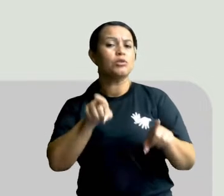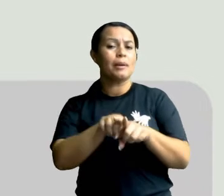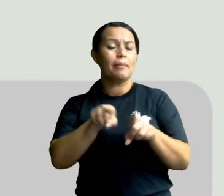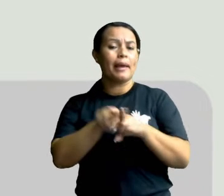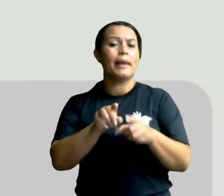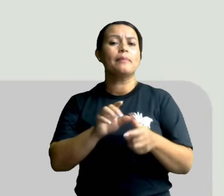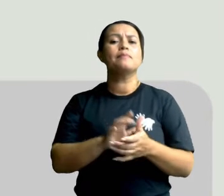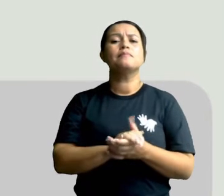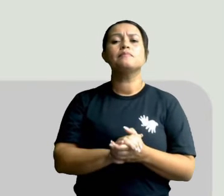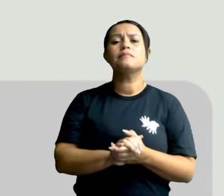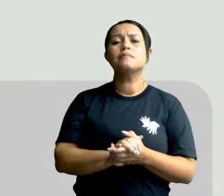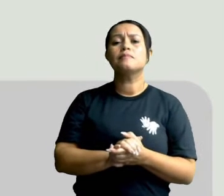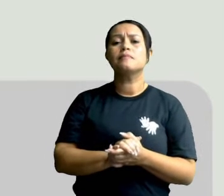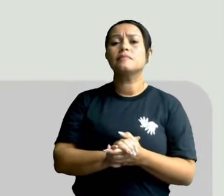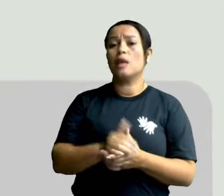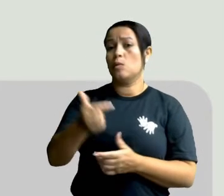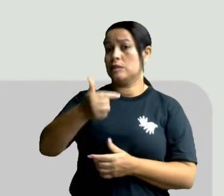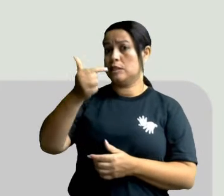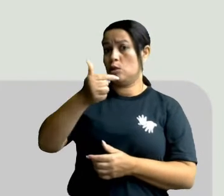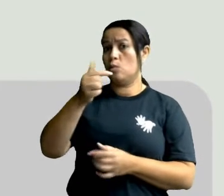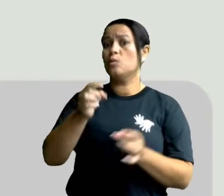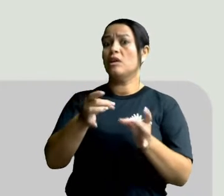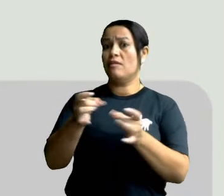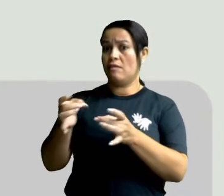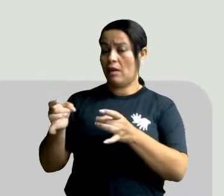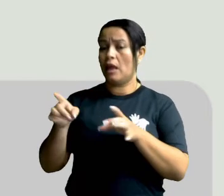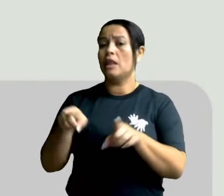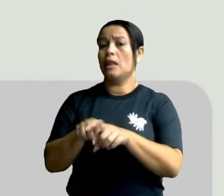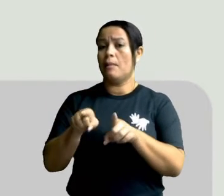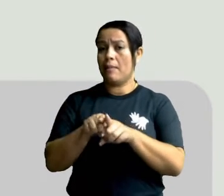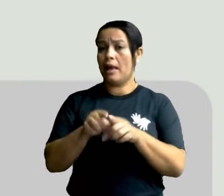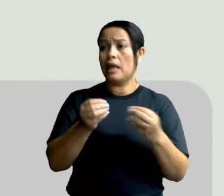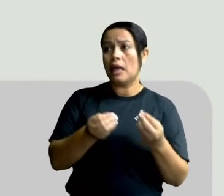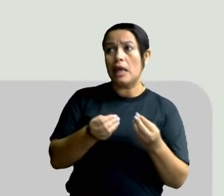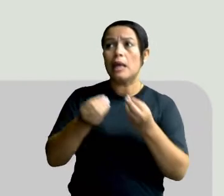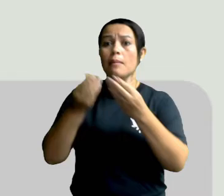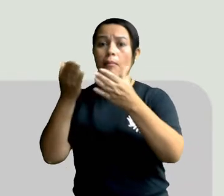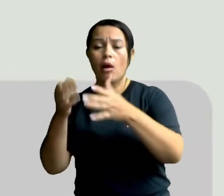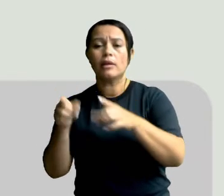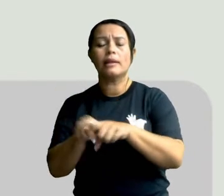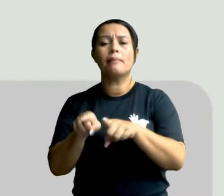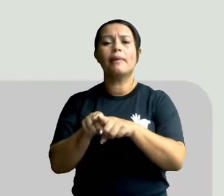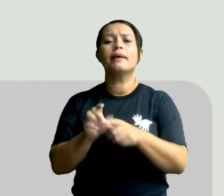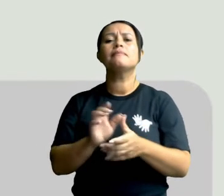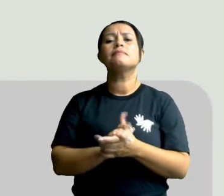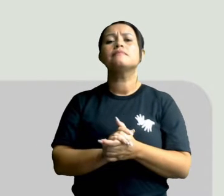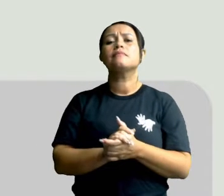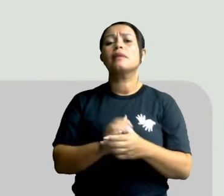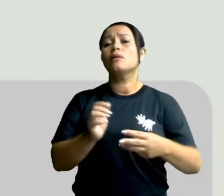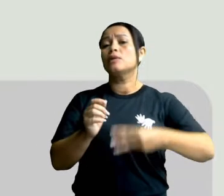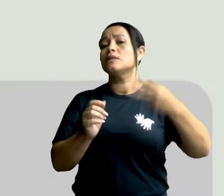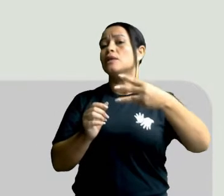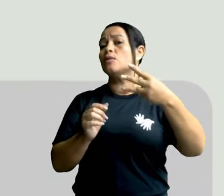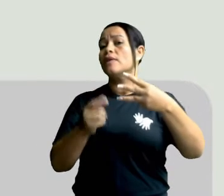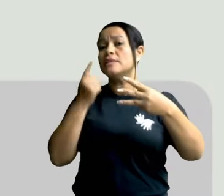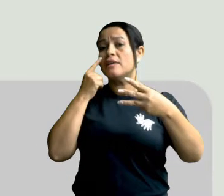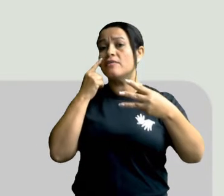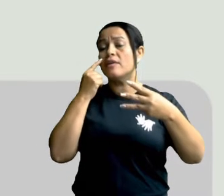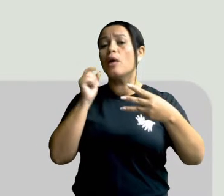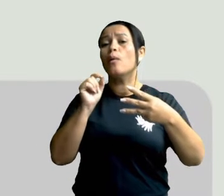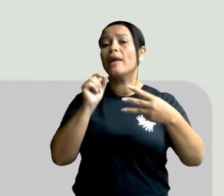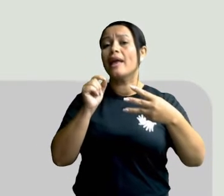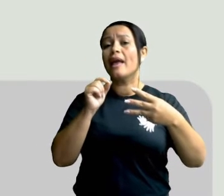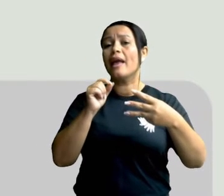Unidos, que é o segundo que mais vende, também é o segundo que mais importa. E no terceiro lugar você